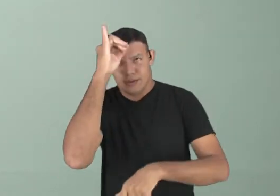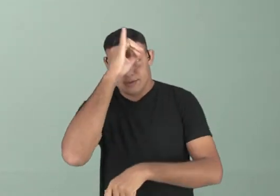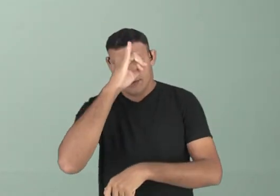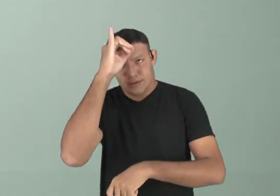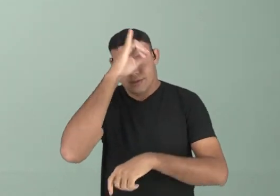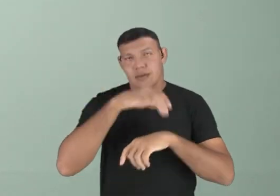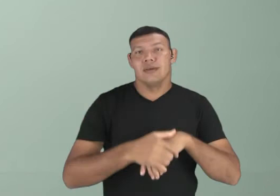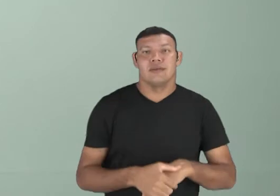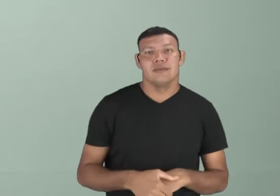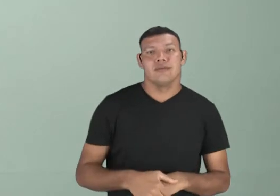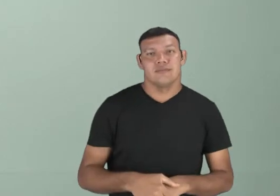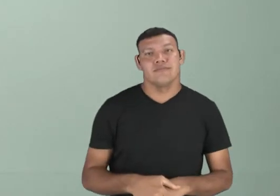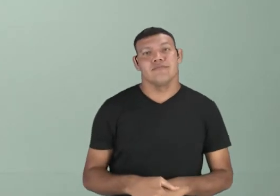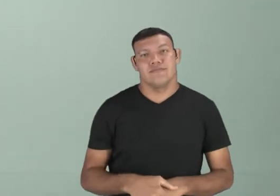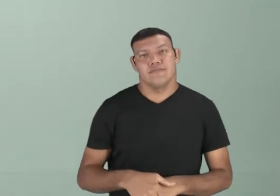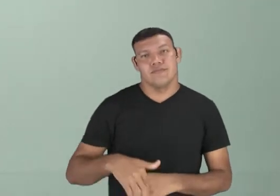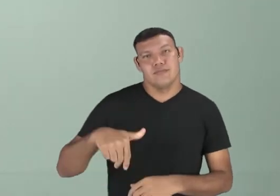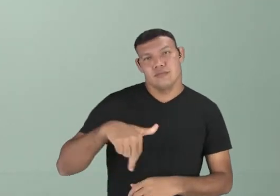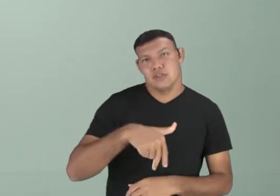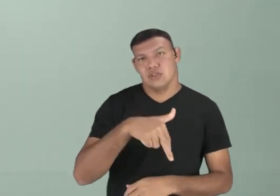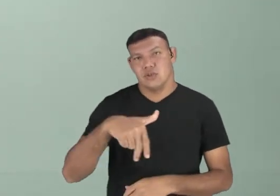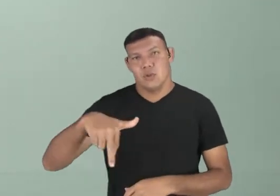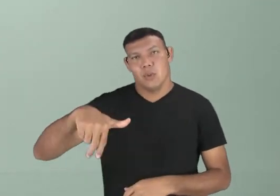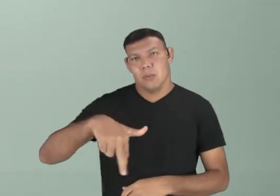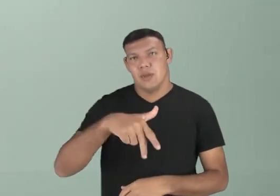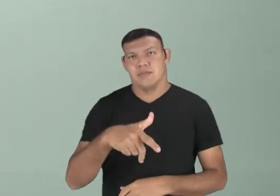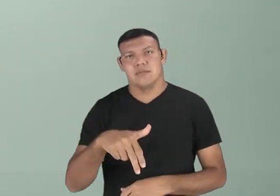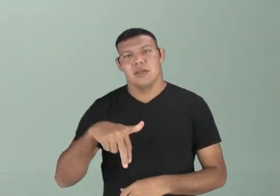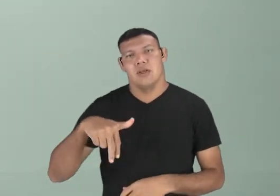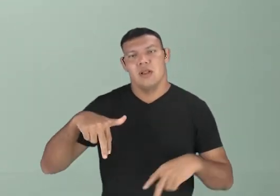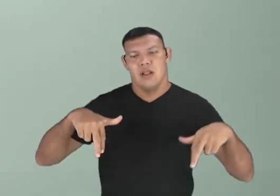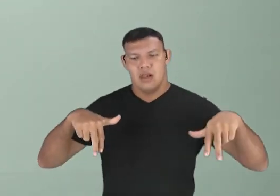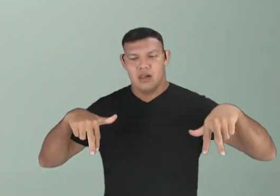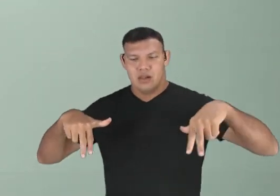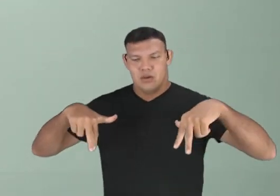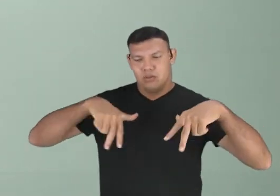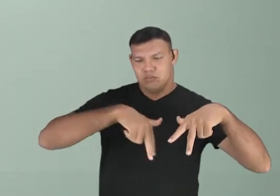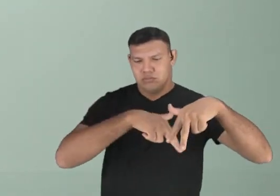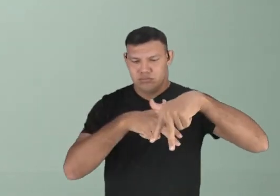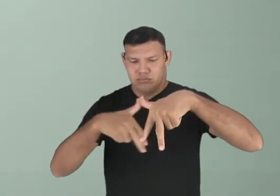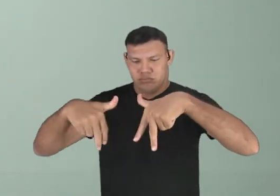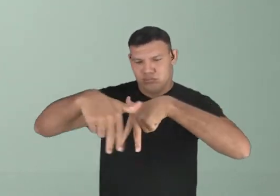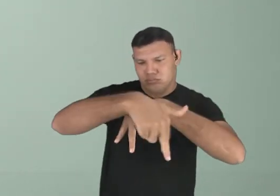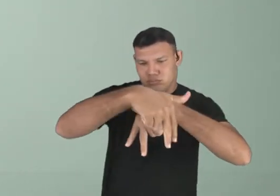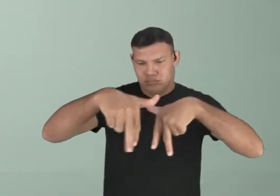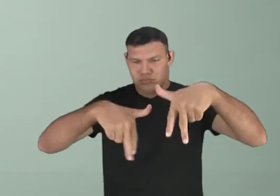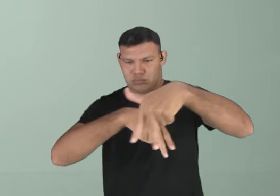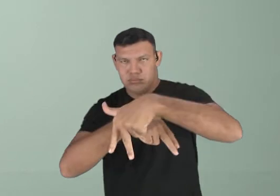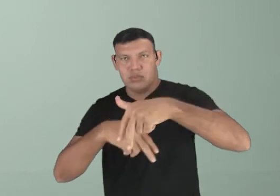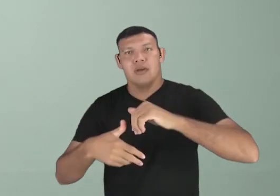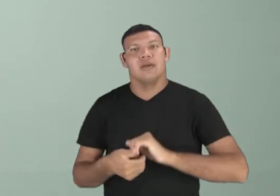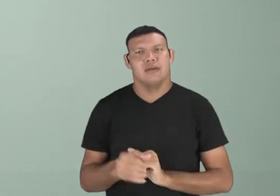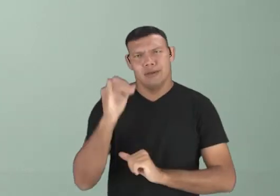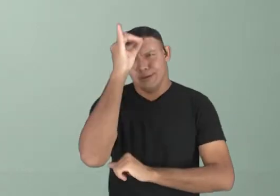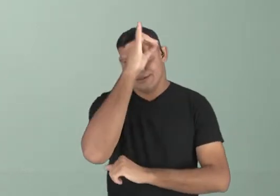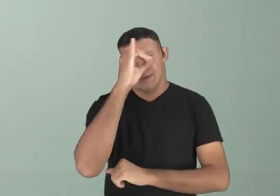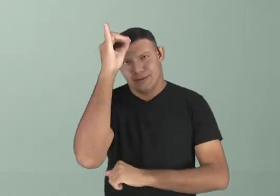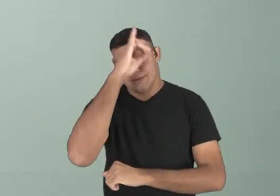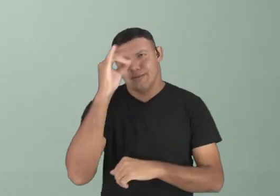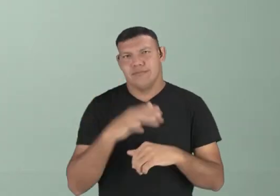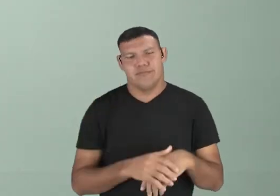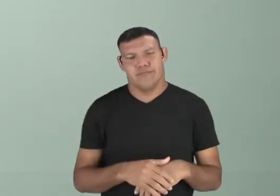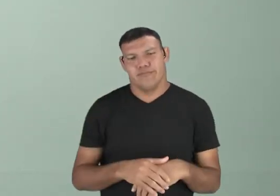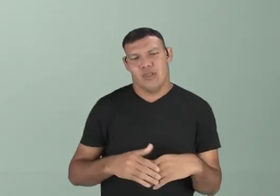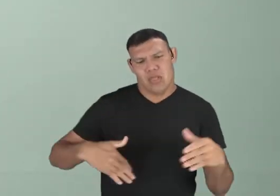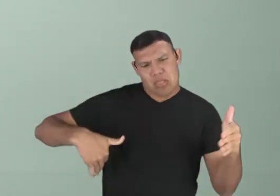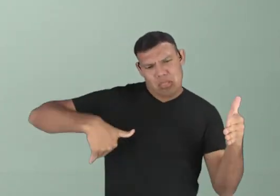galerinha? O passe, vai desenvolver a recepção, que é quem recebe, o drible. No bobinho, eu tenho certeza que você não manda a bola de